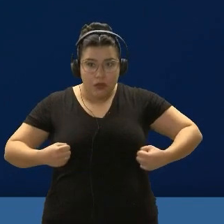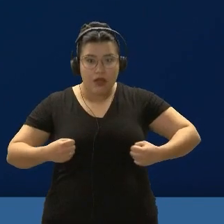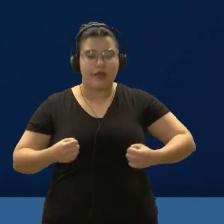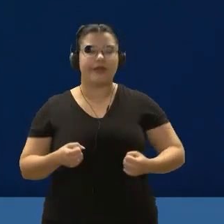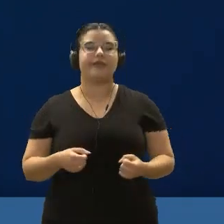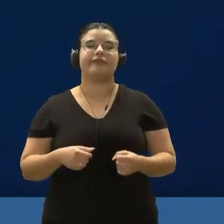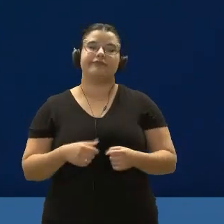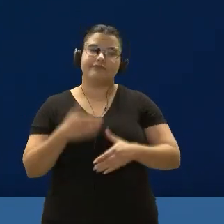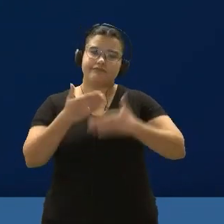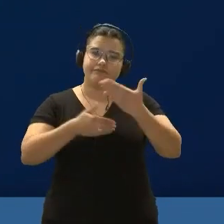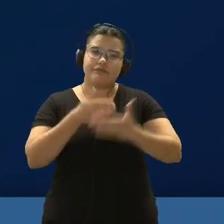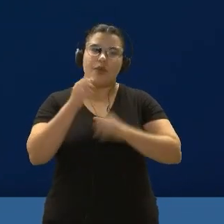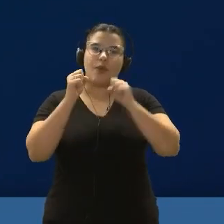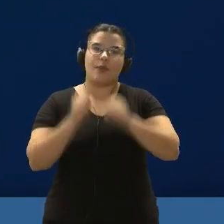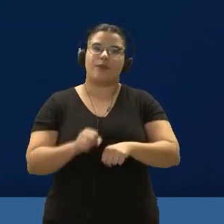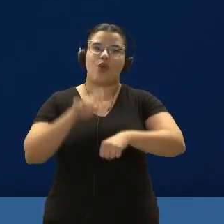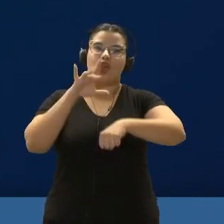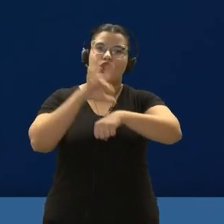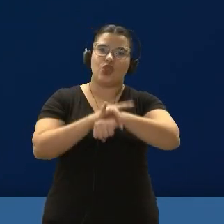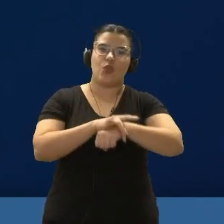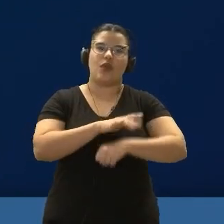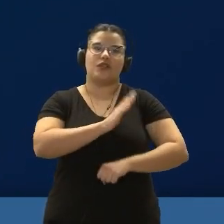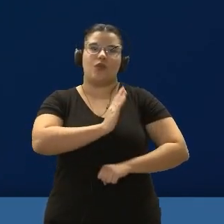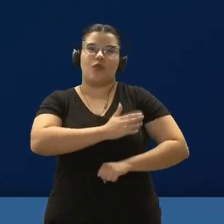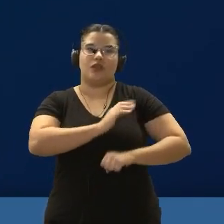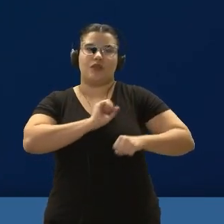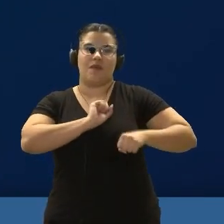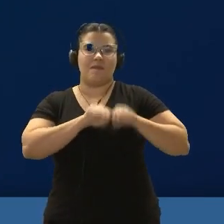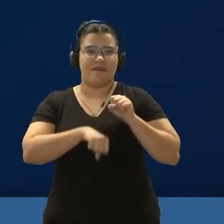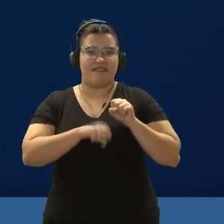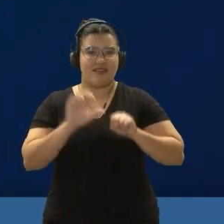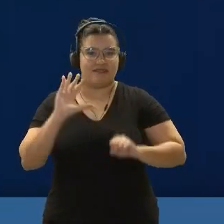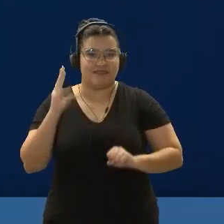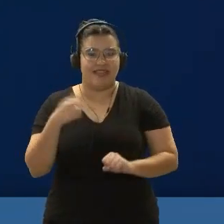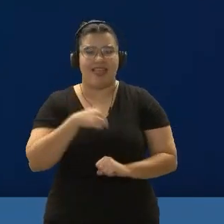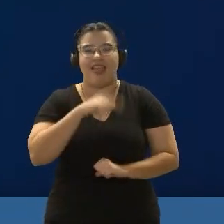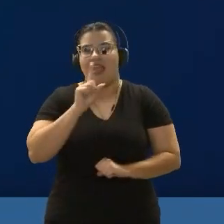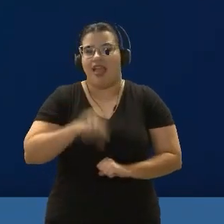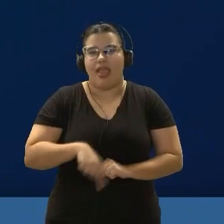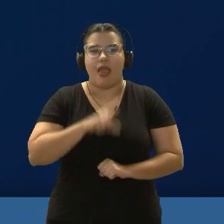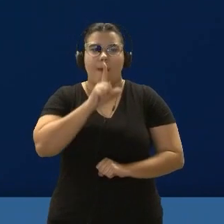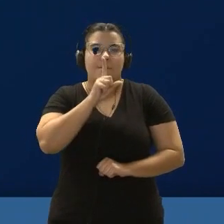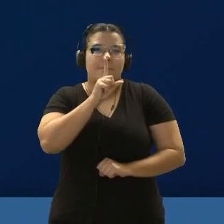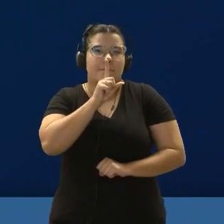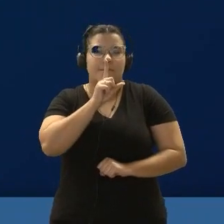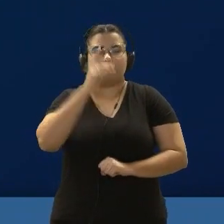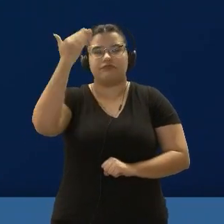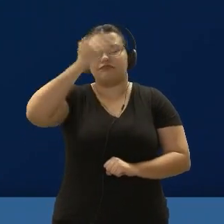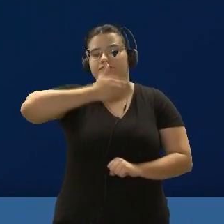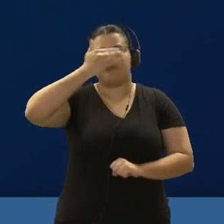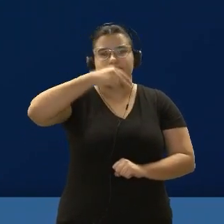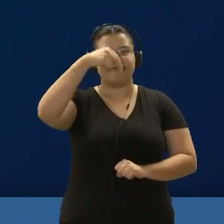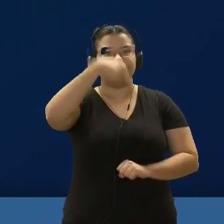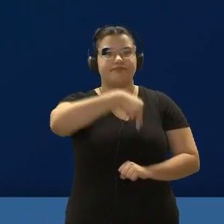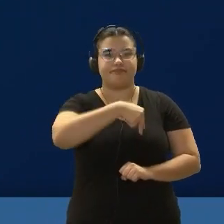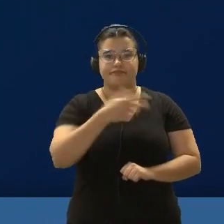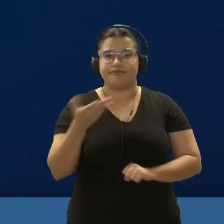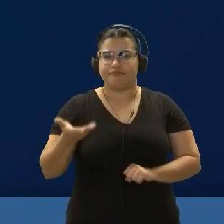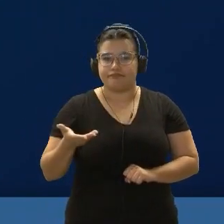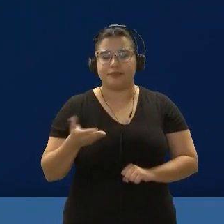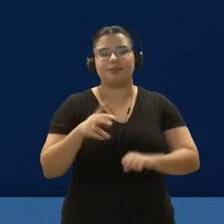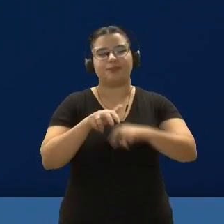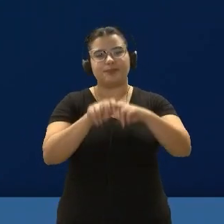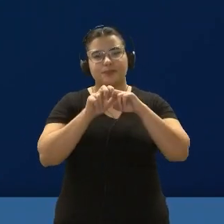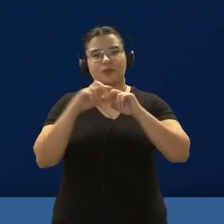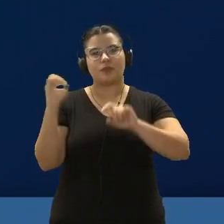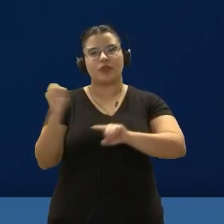na doença cardiovascular. Ela é um assassino silencioso. Então é muito importante a gente entender que a